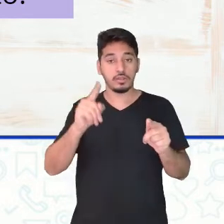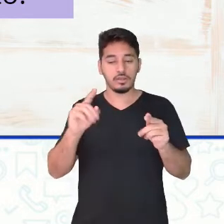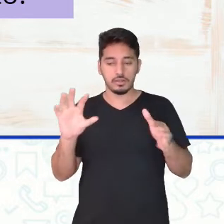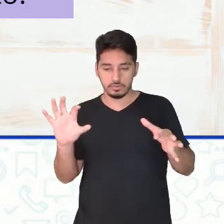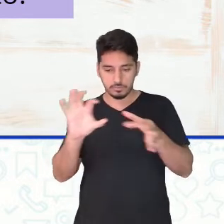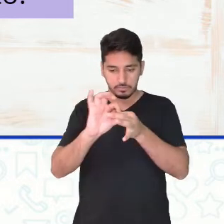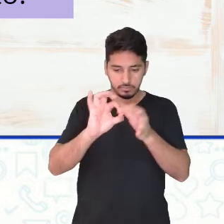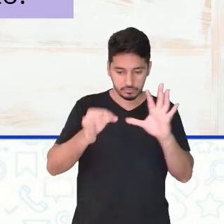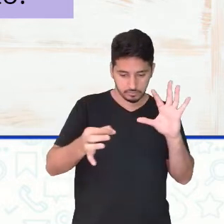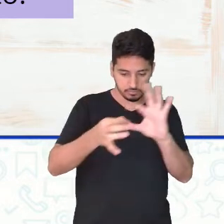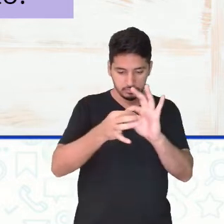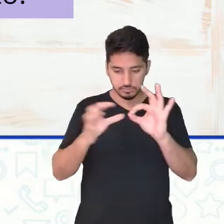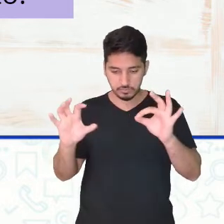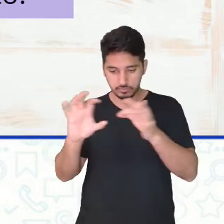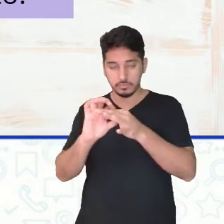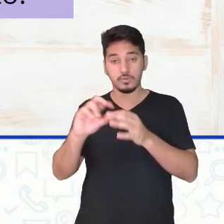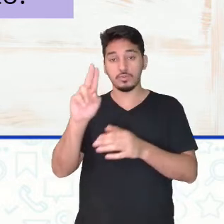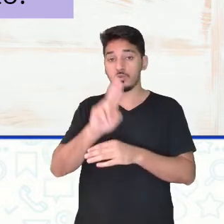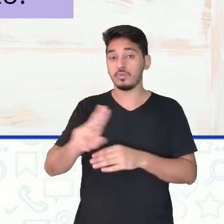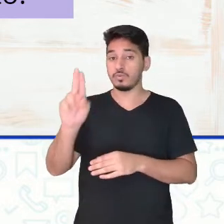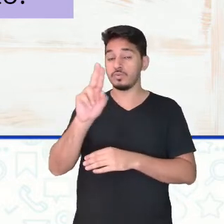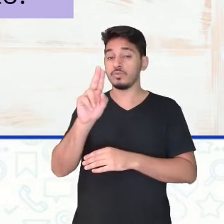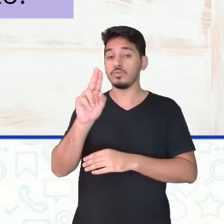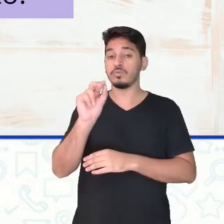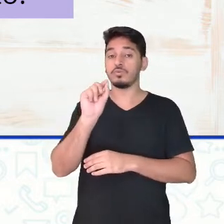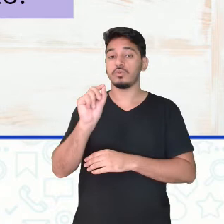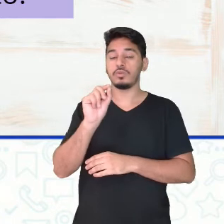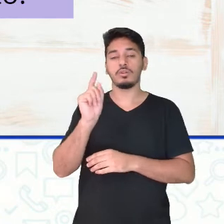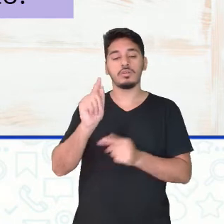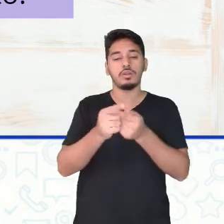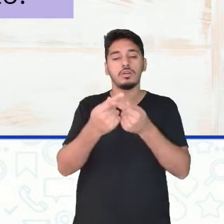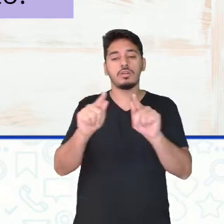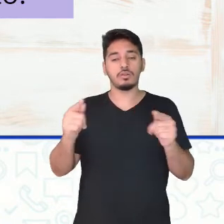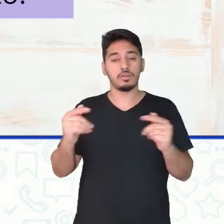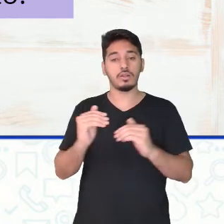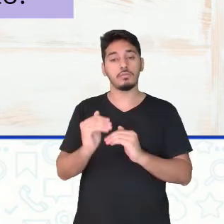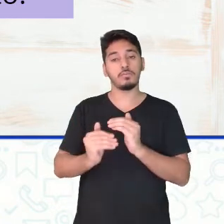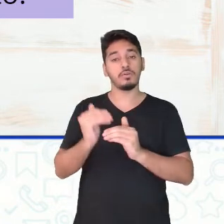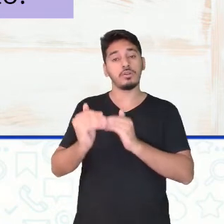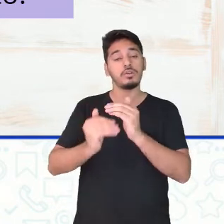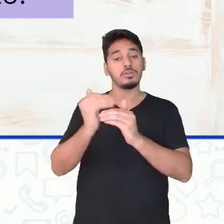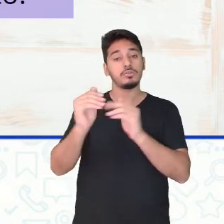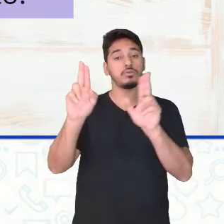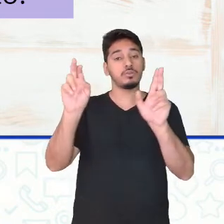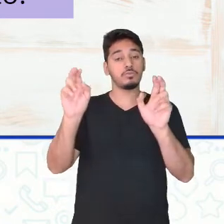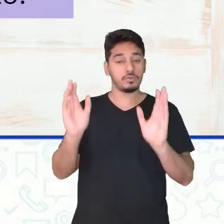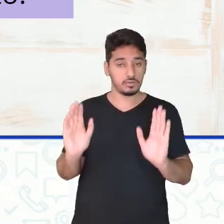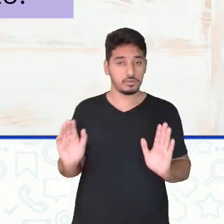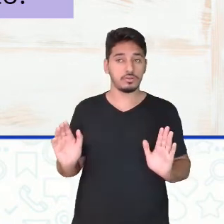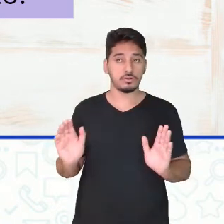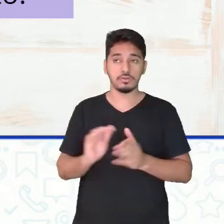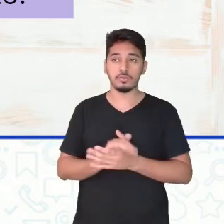junção entre o uso da gramática e a progressão temática, ou seja, a evolução da minha